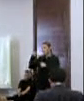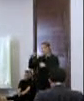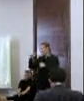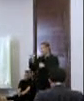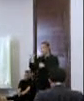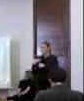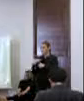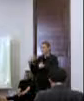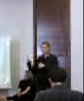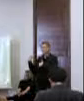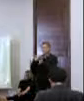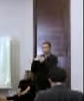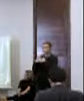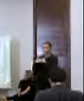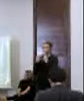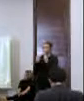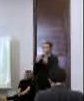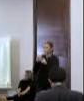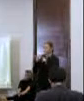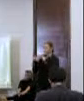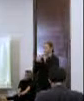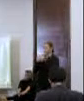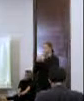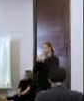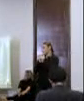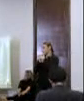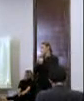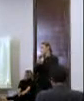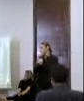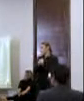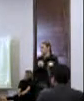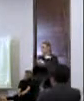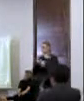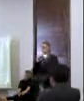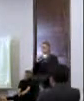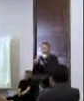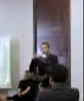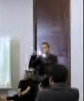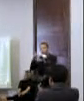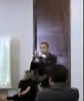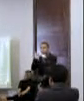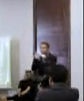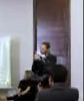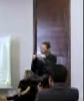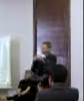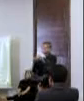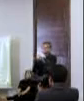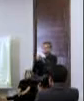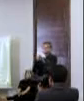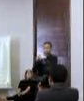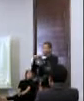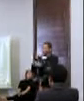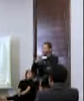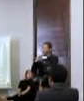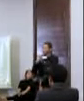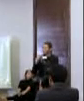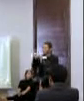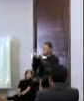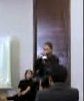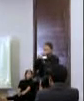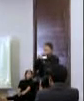grande parceiro do Ministério Público do Trabalho. Aonde pudermos, estamos sempre juntos. E praticamente toda a nossa agenda